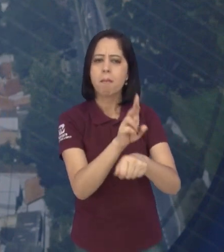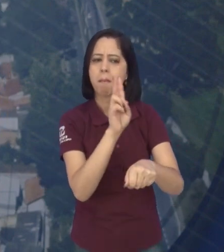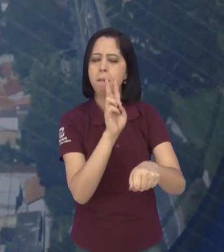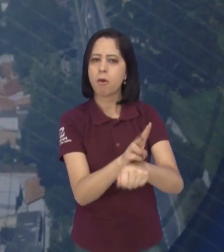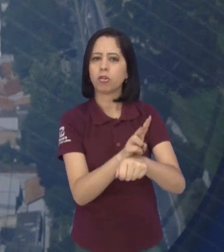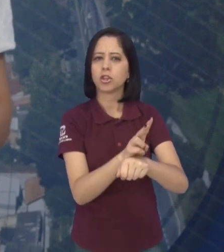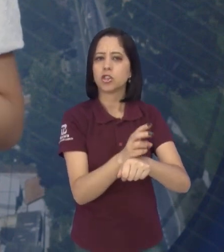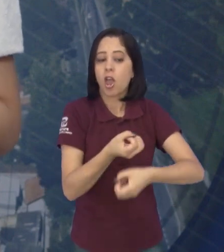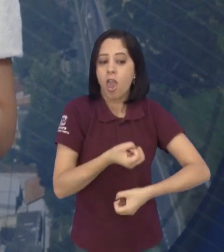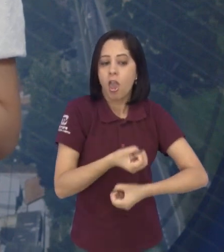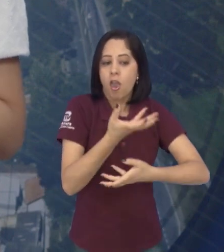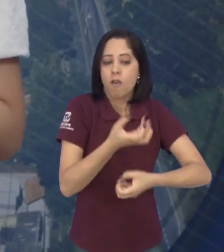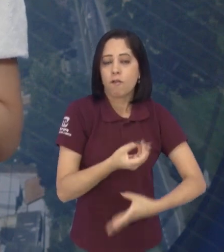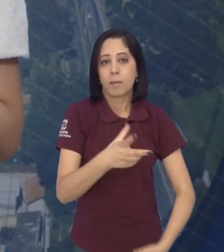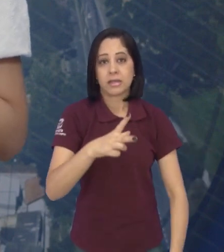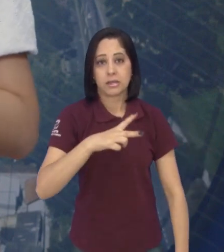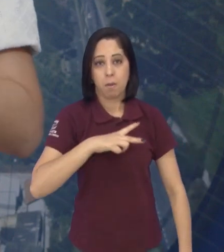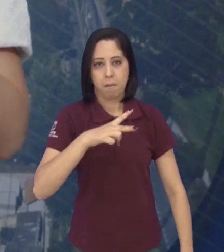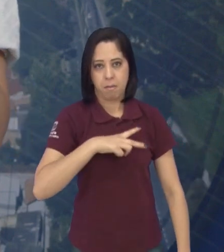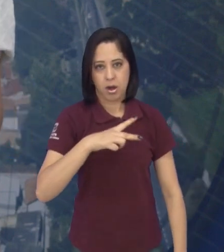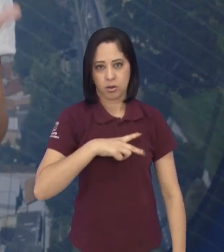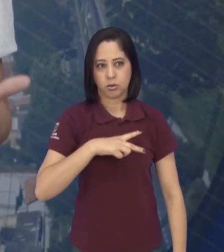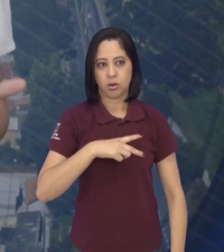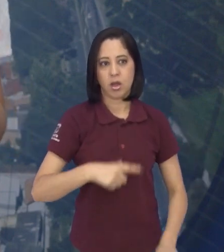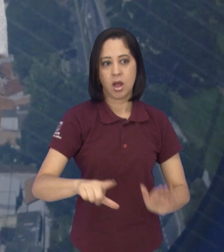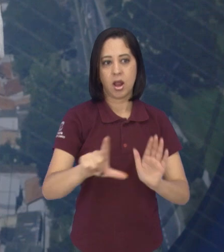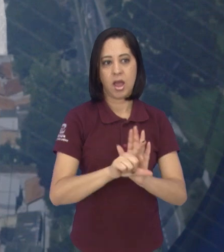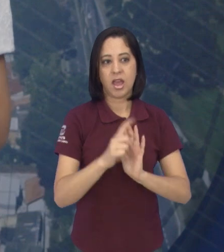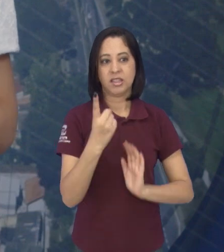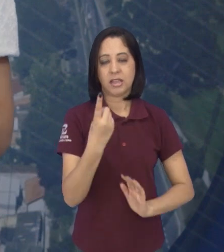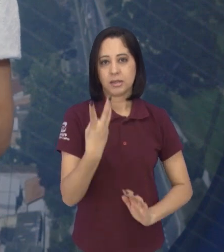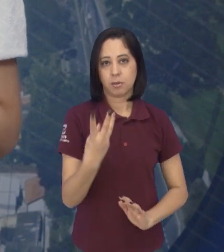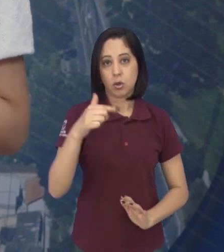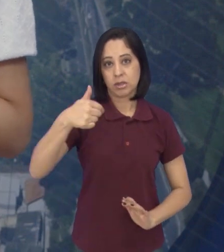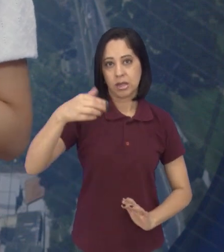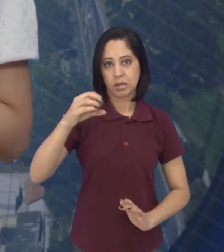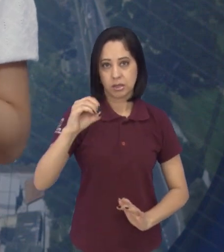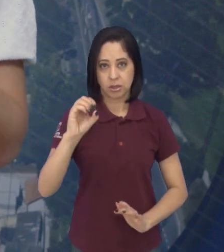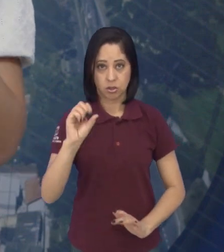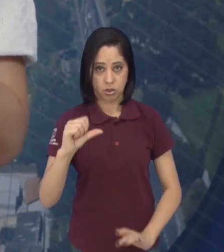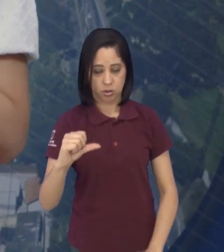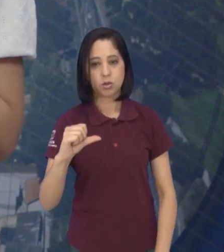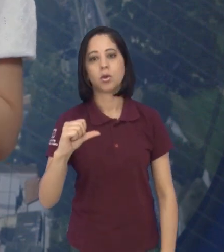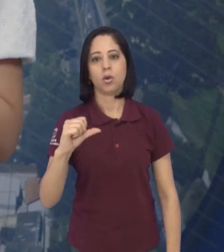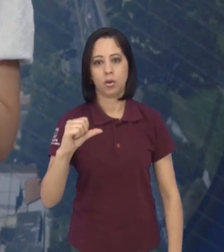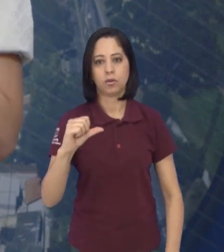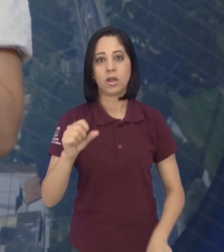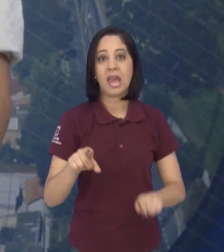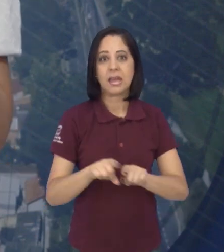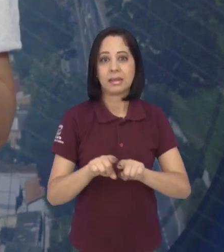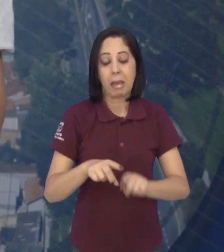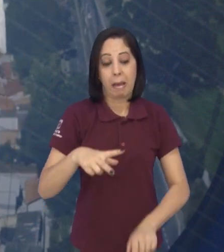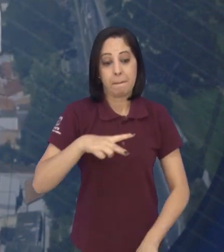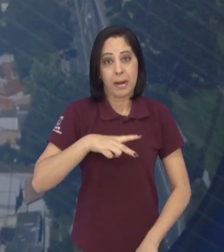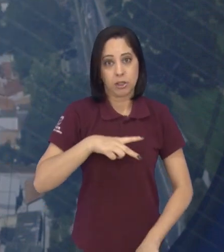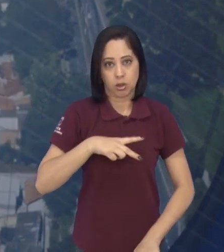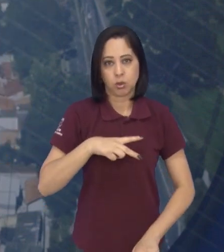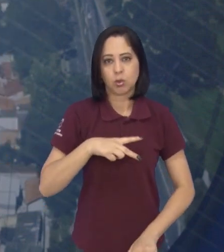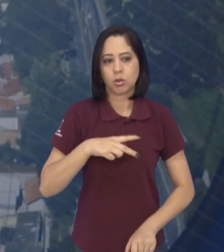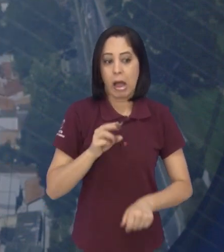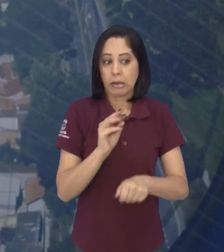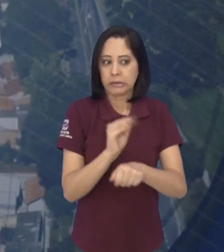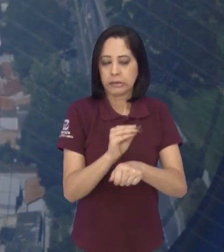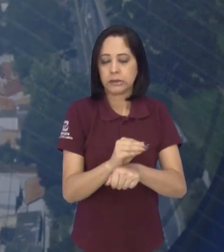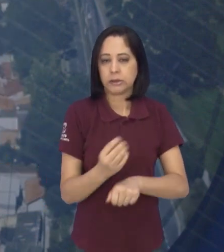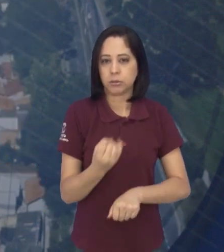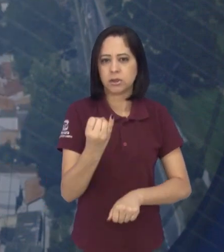13.709, para proteger nossos direitos fundamentais de liberdade e também de privacidade. Então, Fábio, explica um